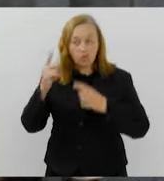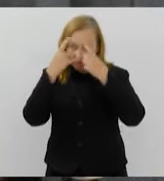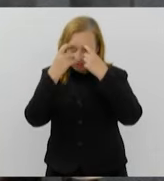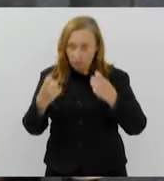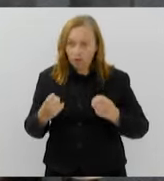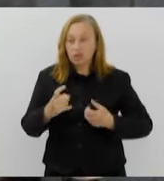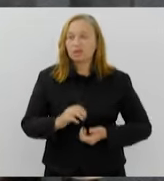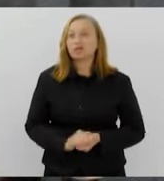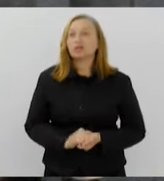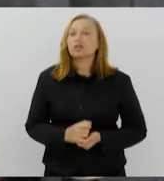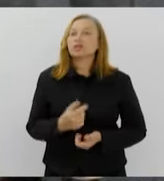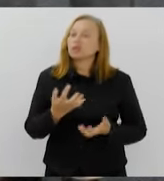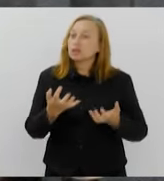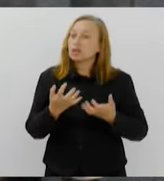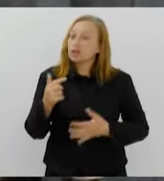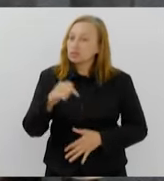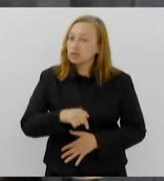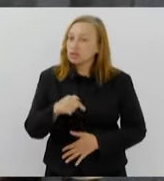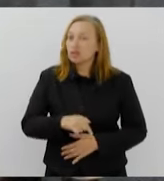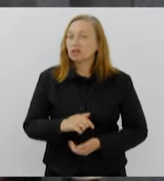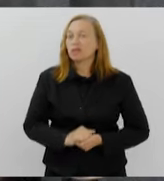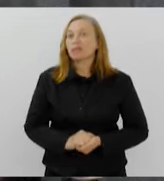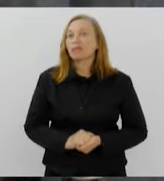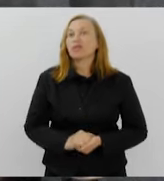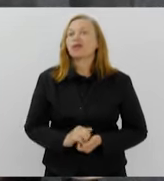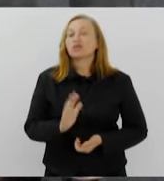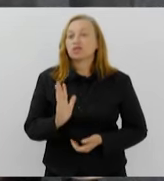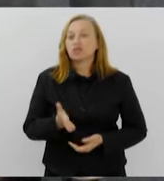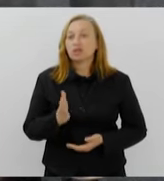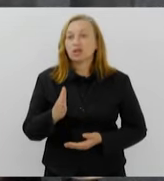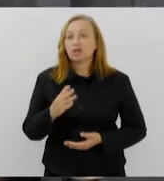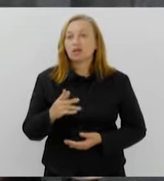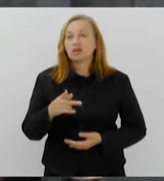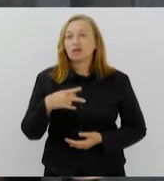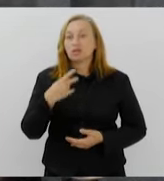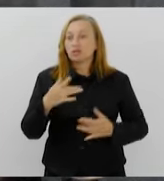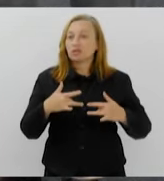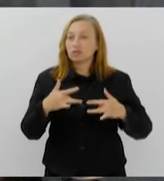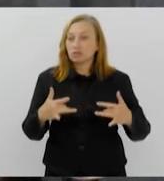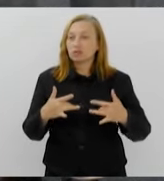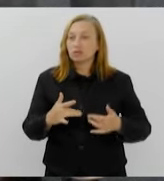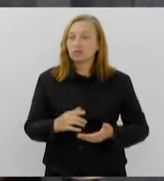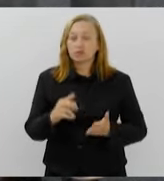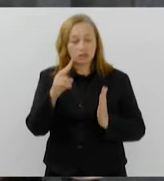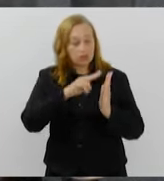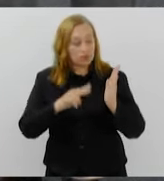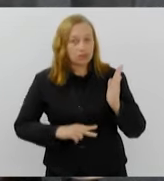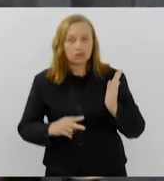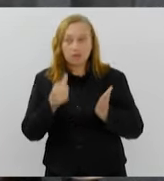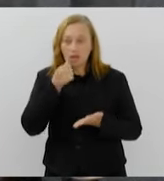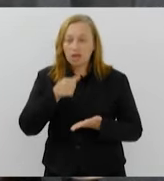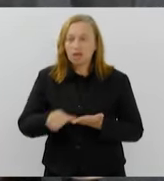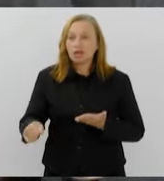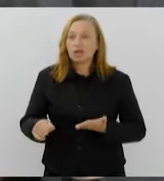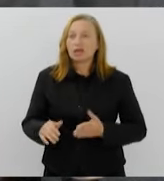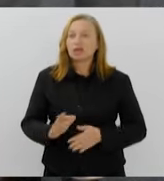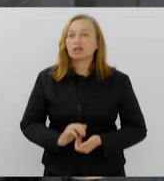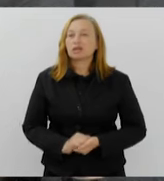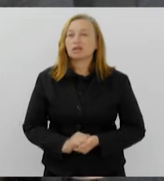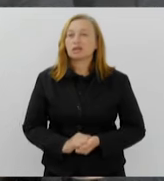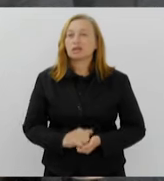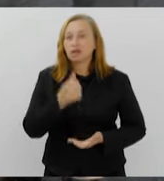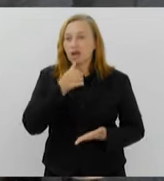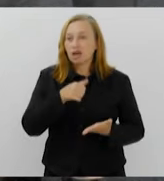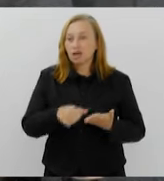né E nós queremos aqui desde já reafirmar Nossa solidariedade e fazer a leitura da carta carta aberta